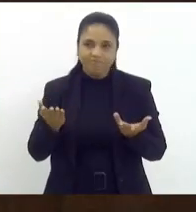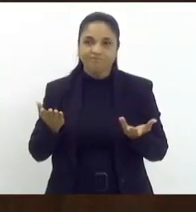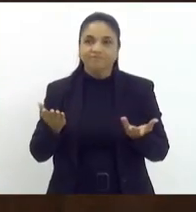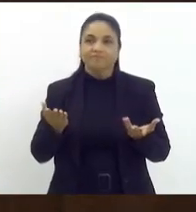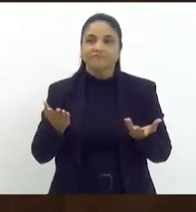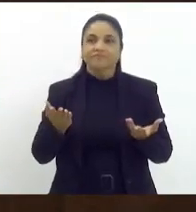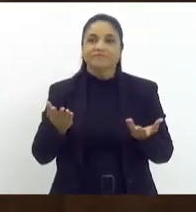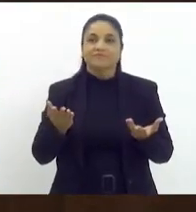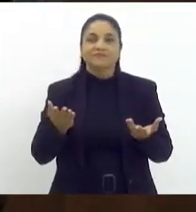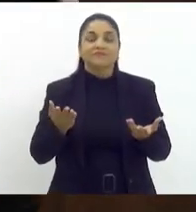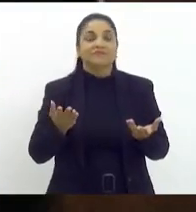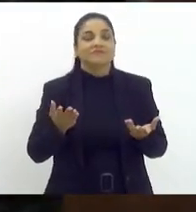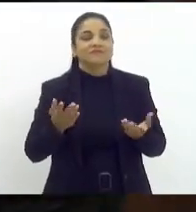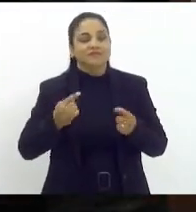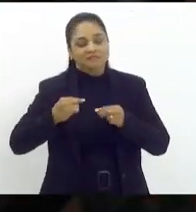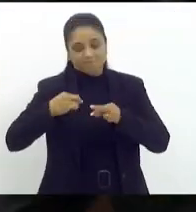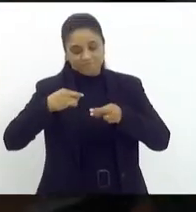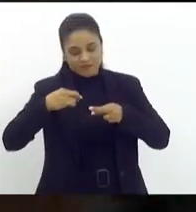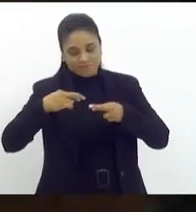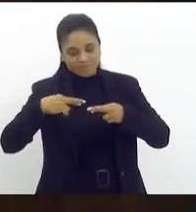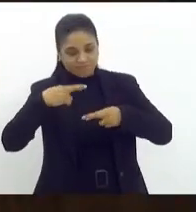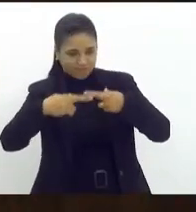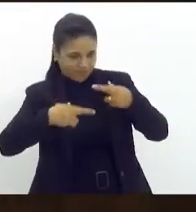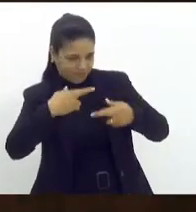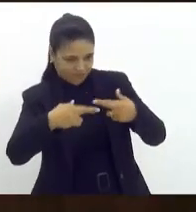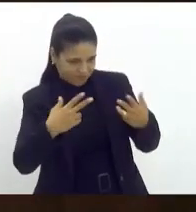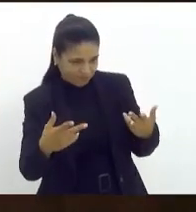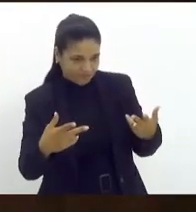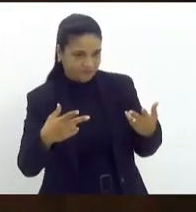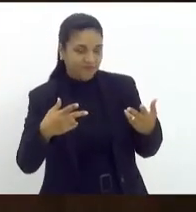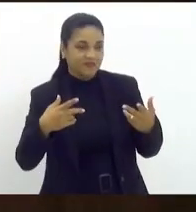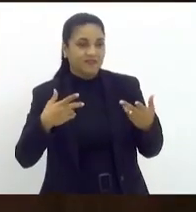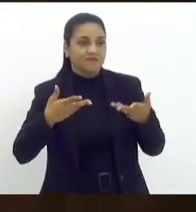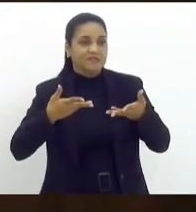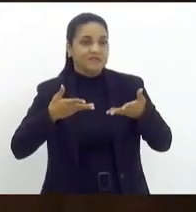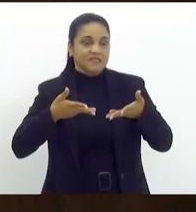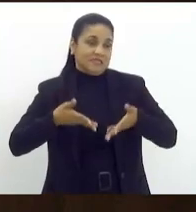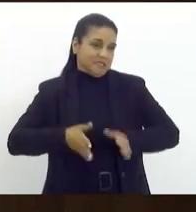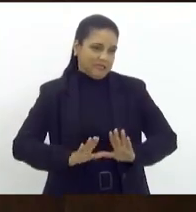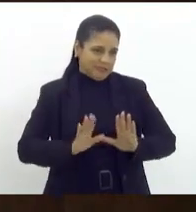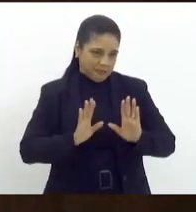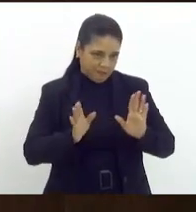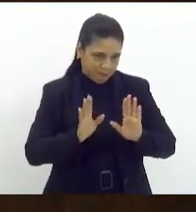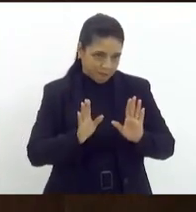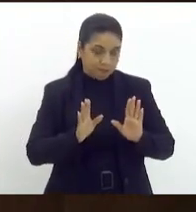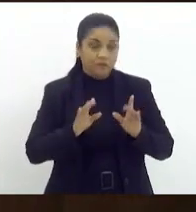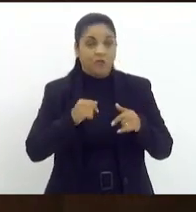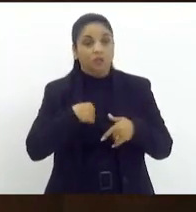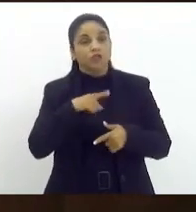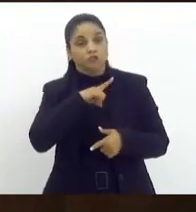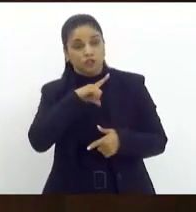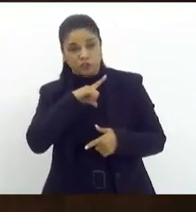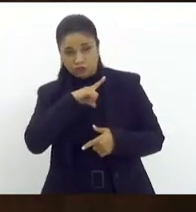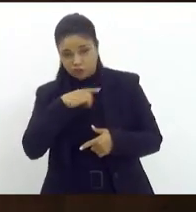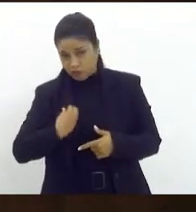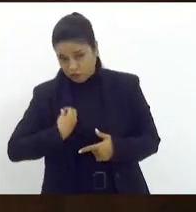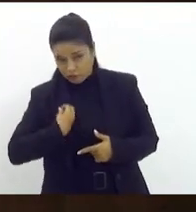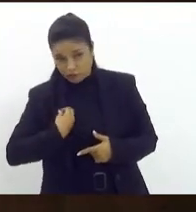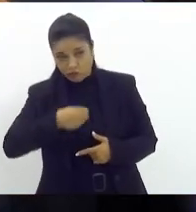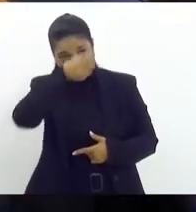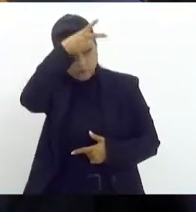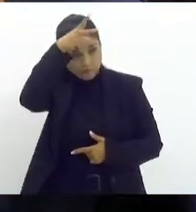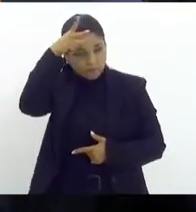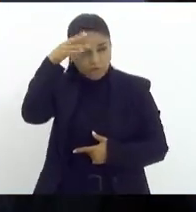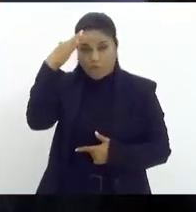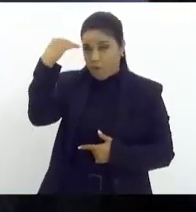serem colocado você no mundo mas existe um prefeito muito famoso o Paulo